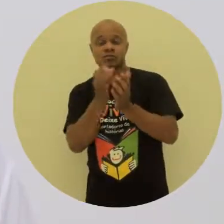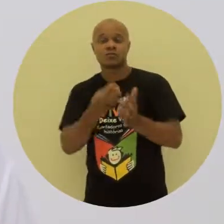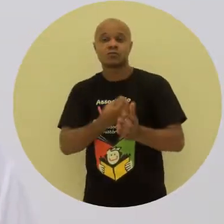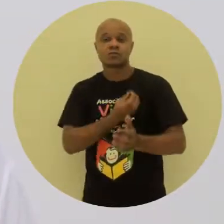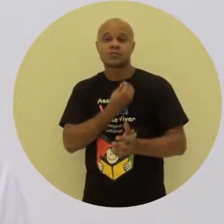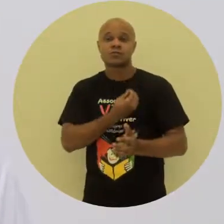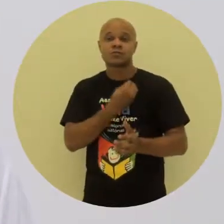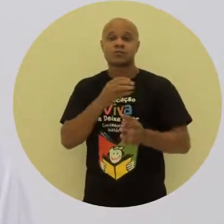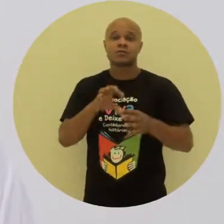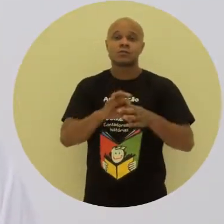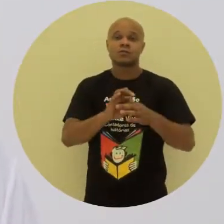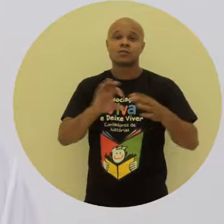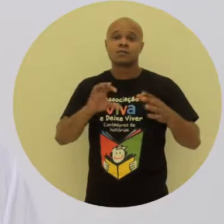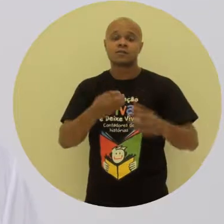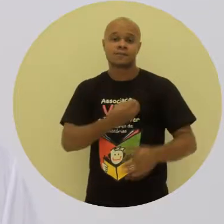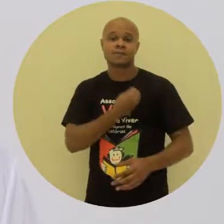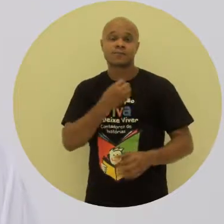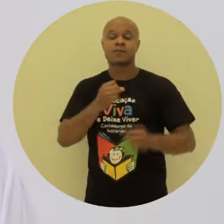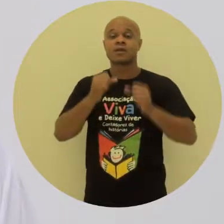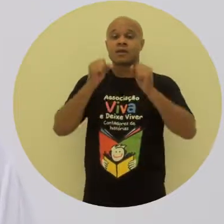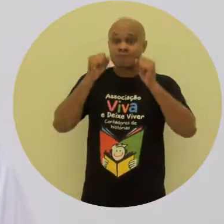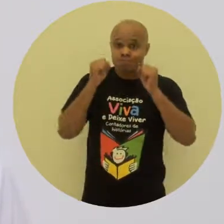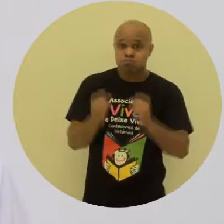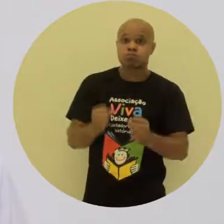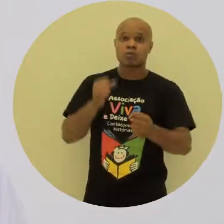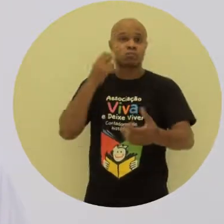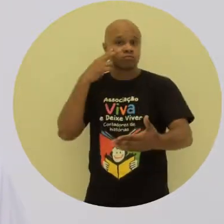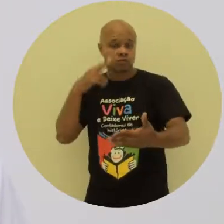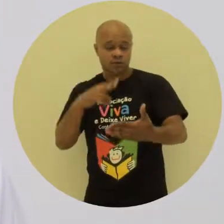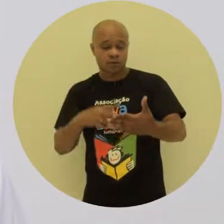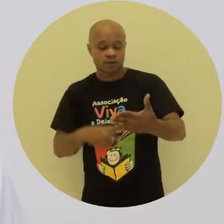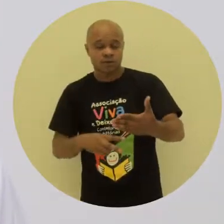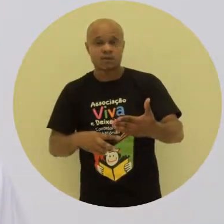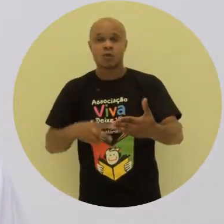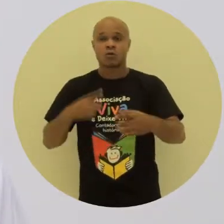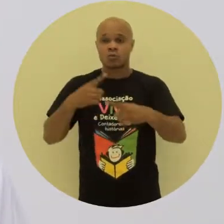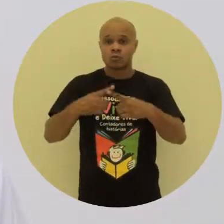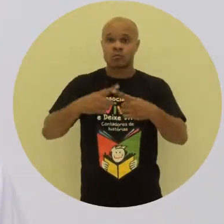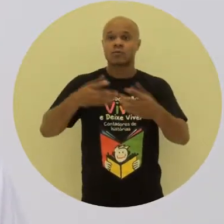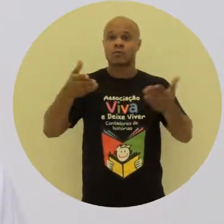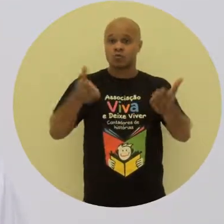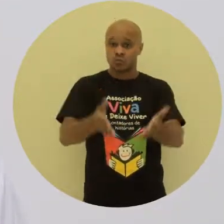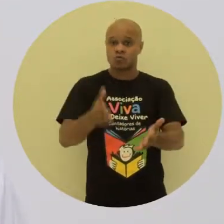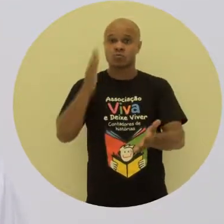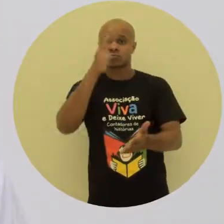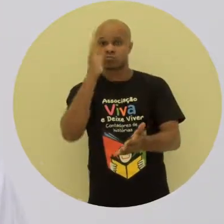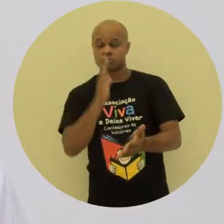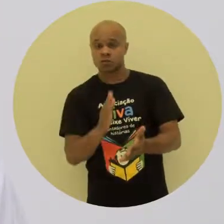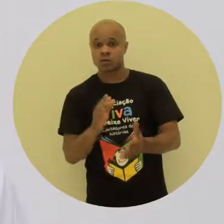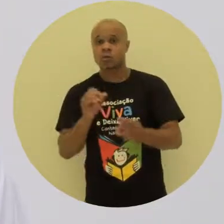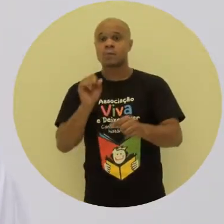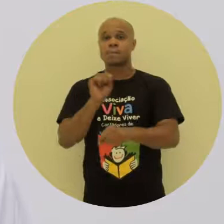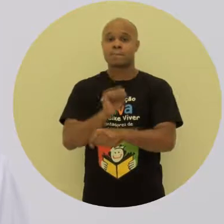no poder da leitura no nosso país. Se a gente parar um pouquinho para analisar, o Brasil ainda